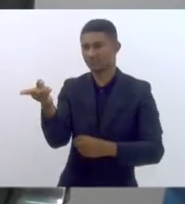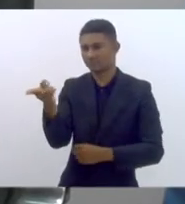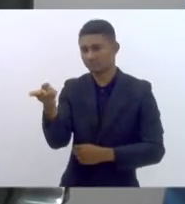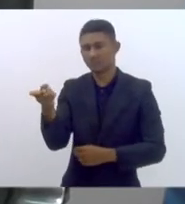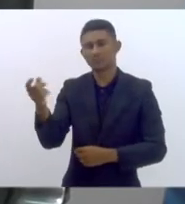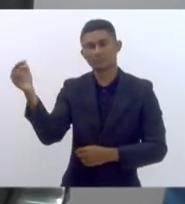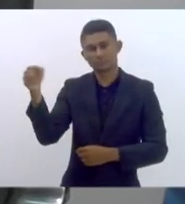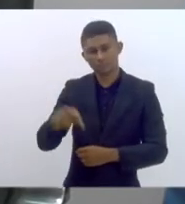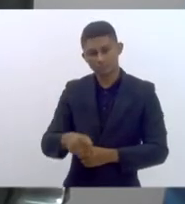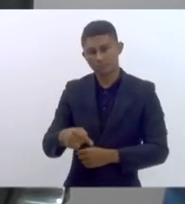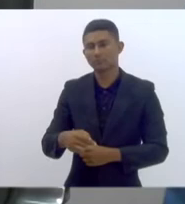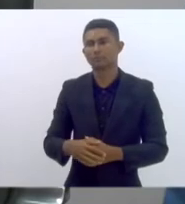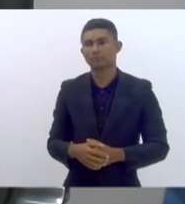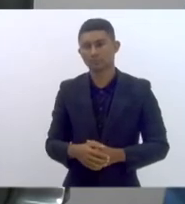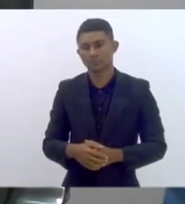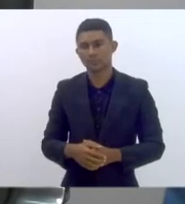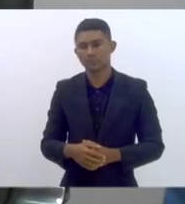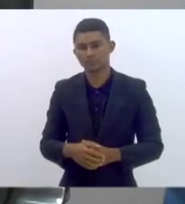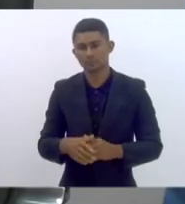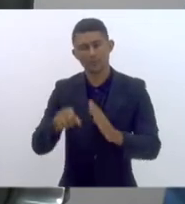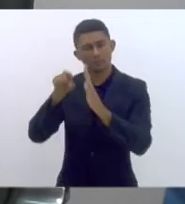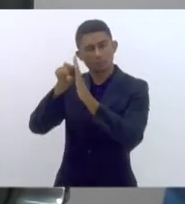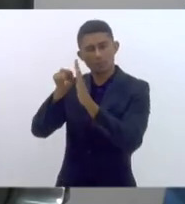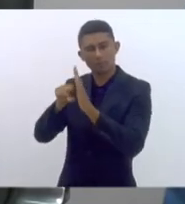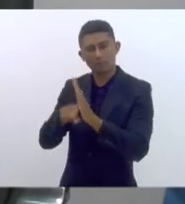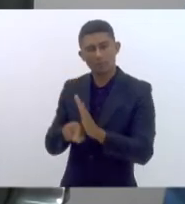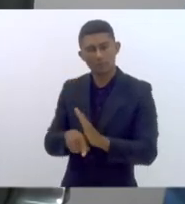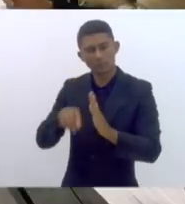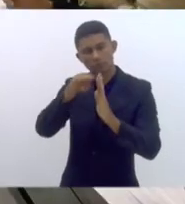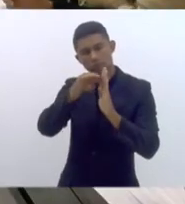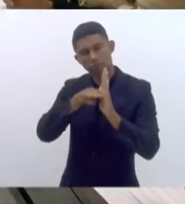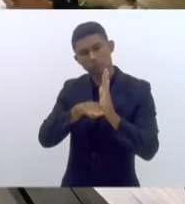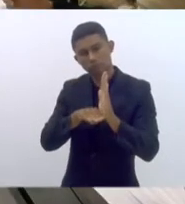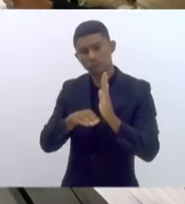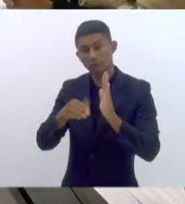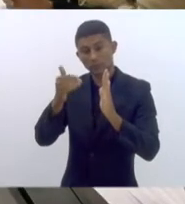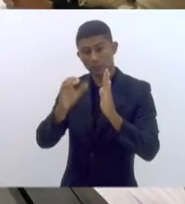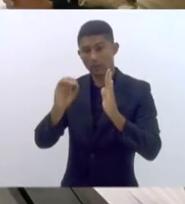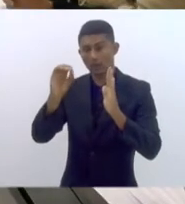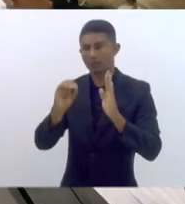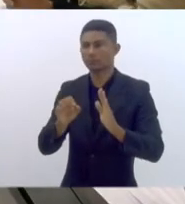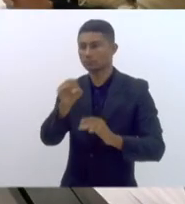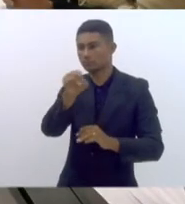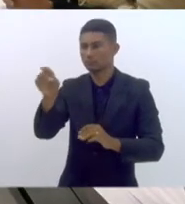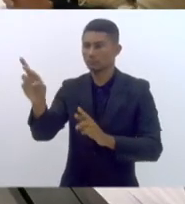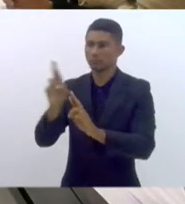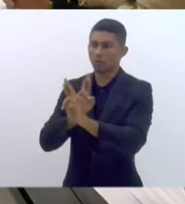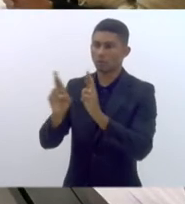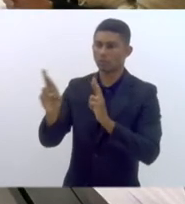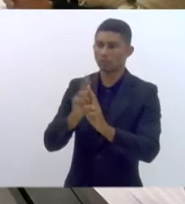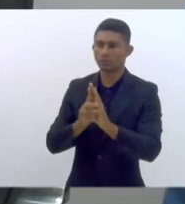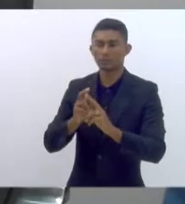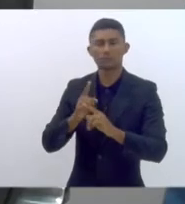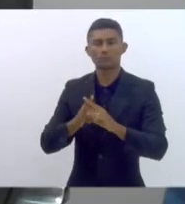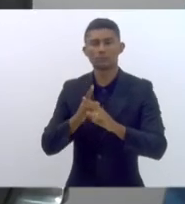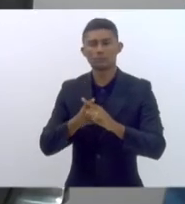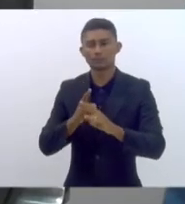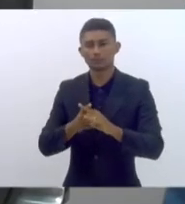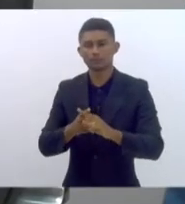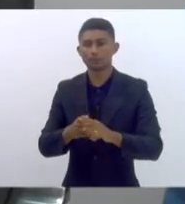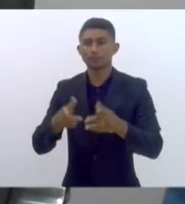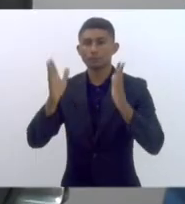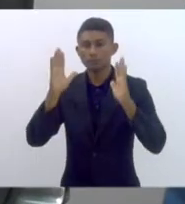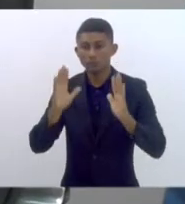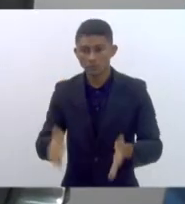atender os ofícios, os 10 ofícios da CPI, porque não eram dados que estavam prontos